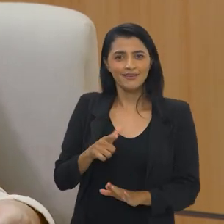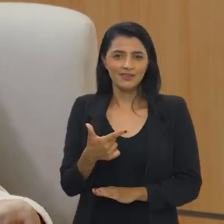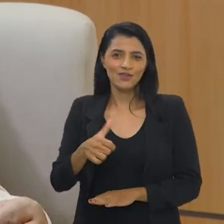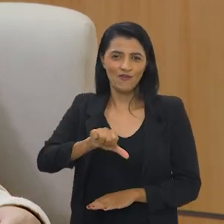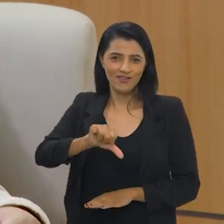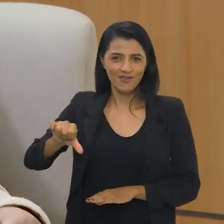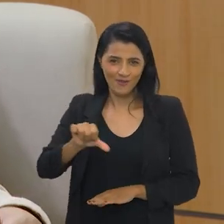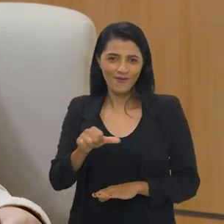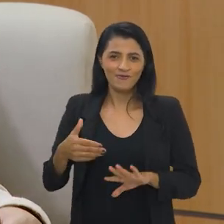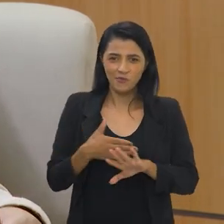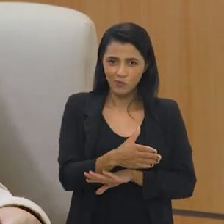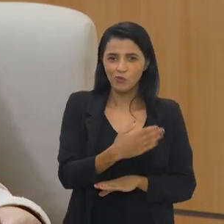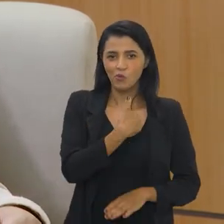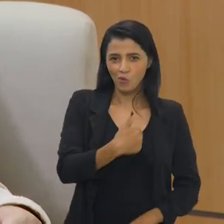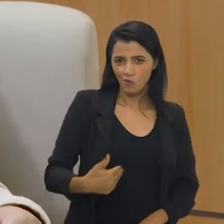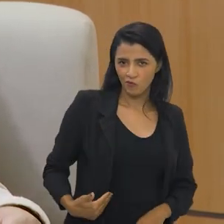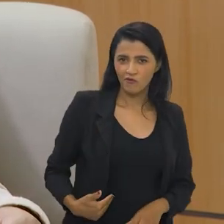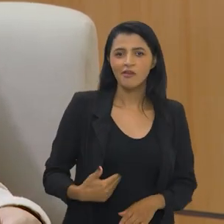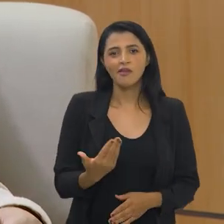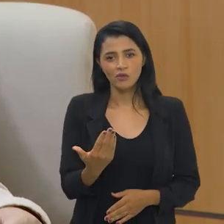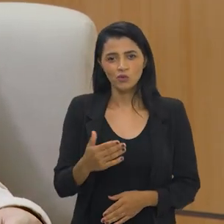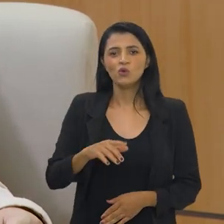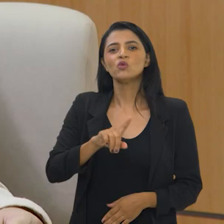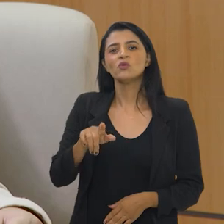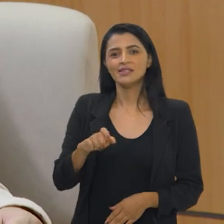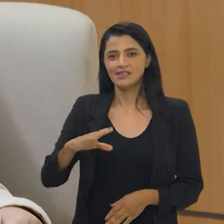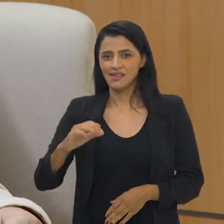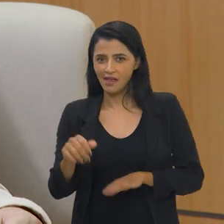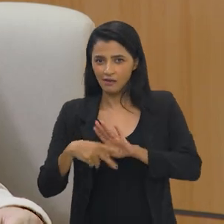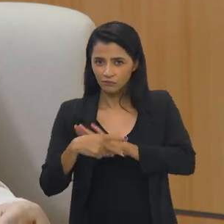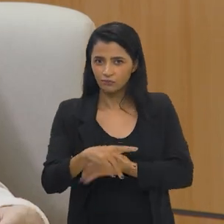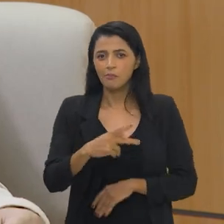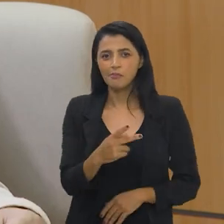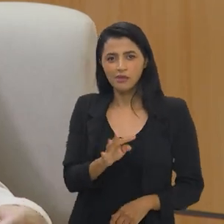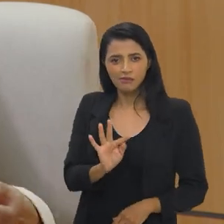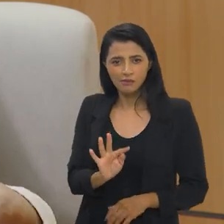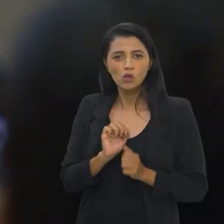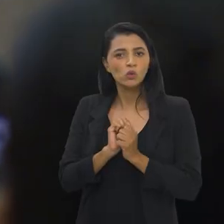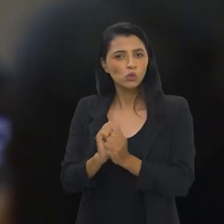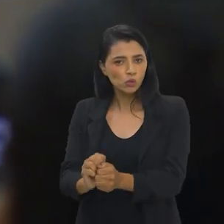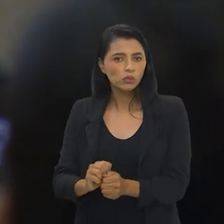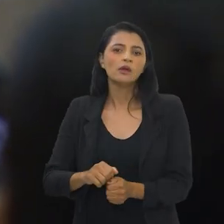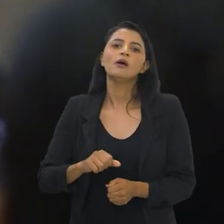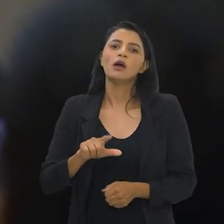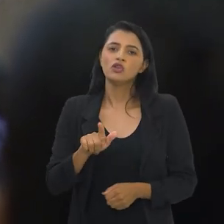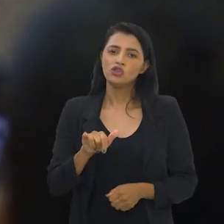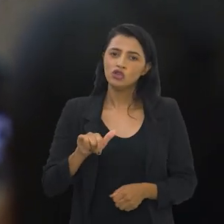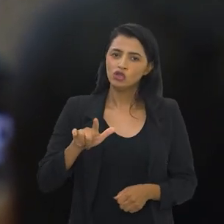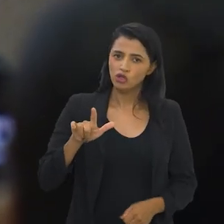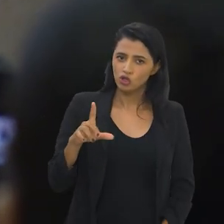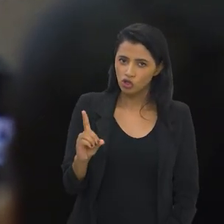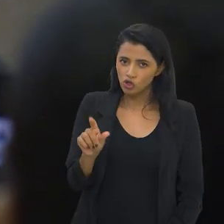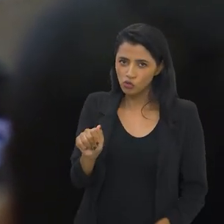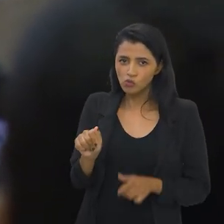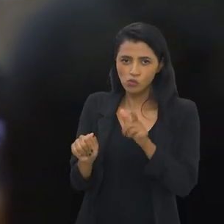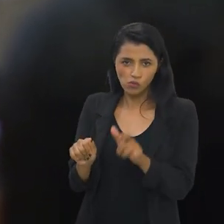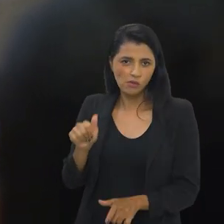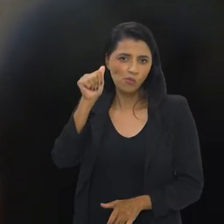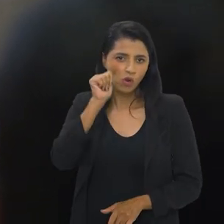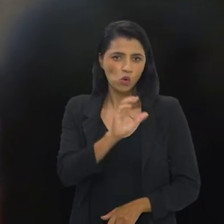eu fui para o governo do presidente do governador Zeca do PT junto com a Gilda né